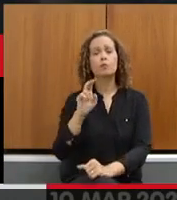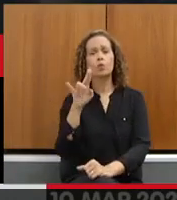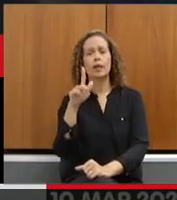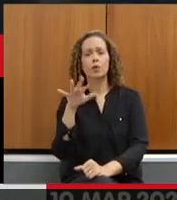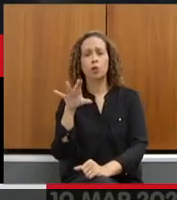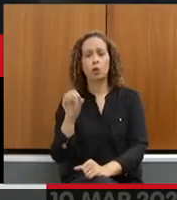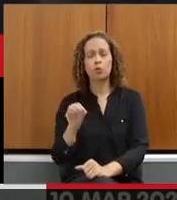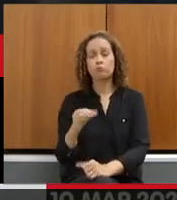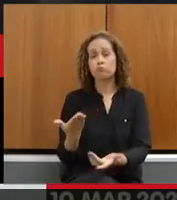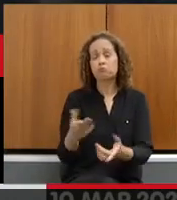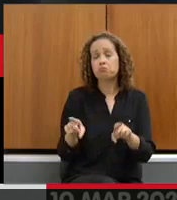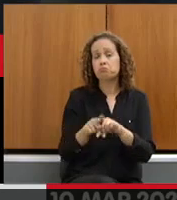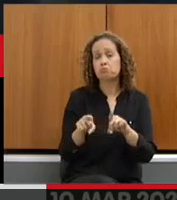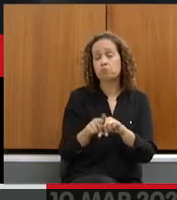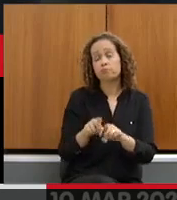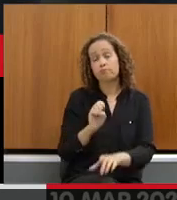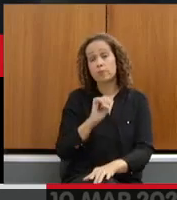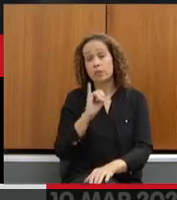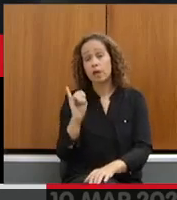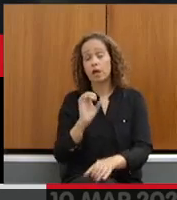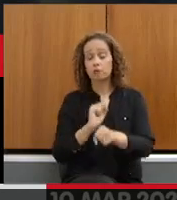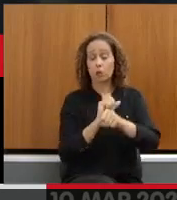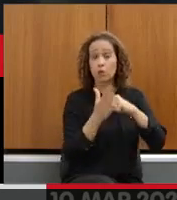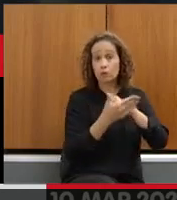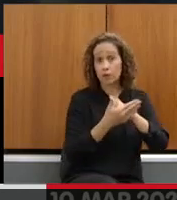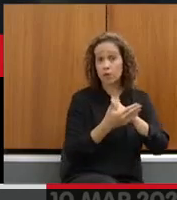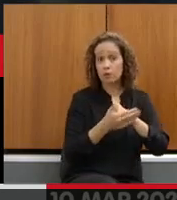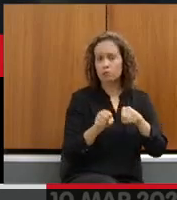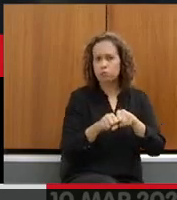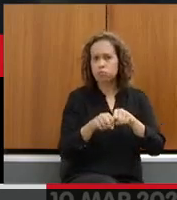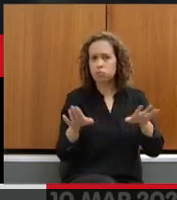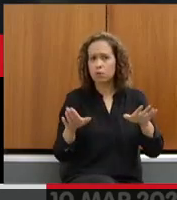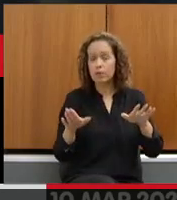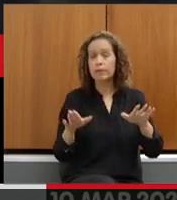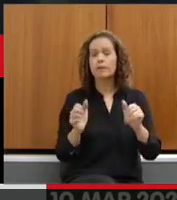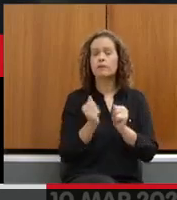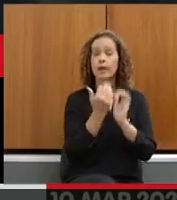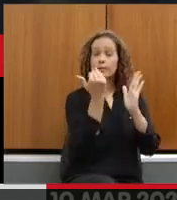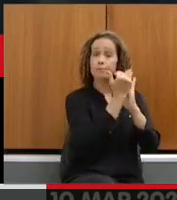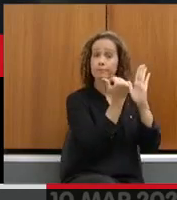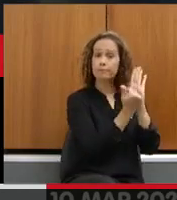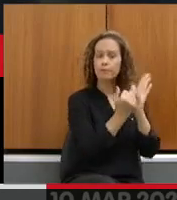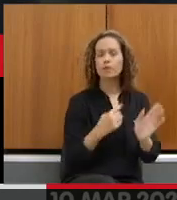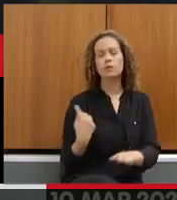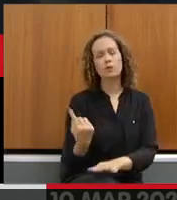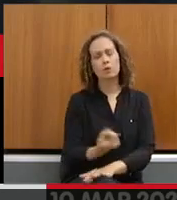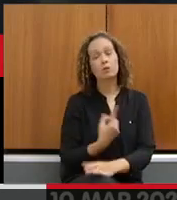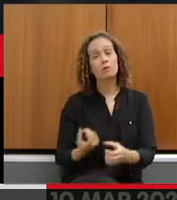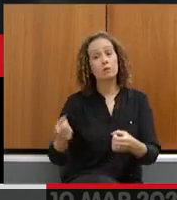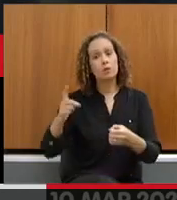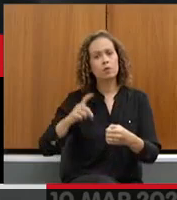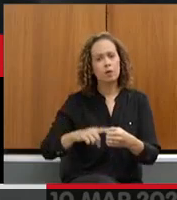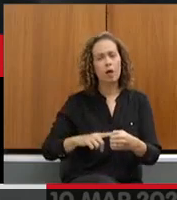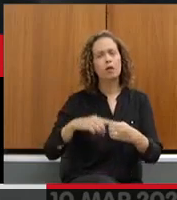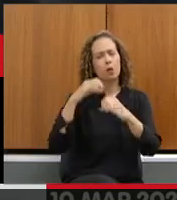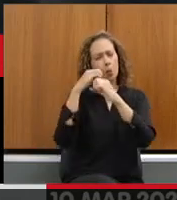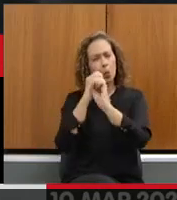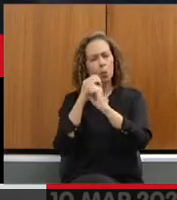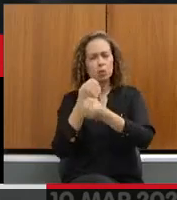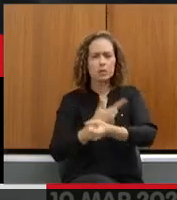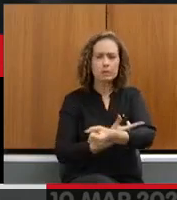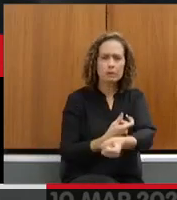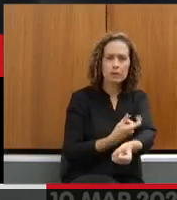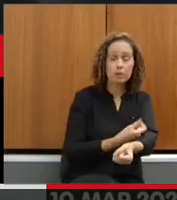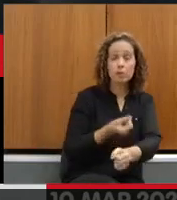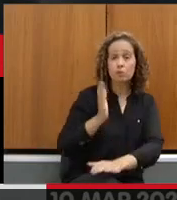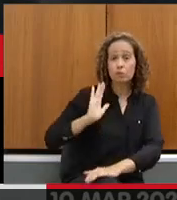considerando que em algum momento a cor vídeo vai reduzir e que nós precisamos voltar com os exames a todo vapor Na verdade até mais que